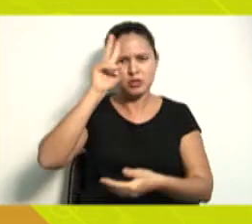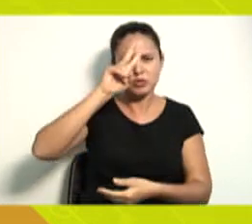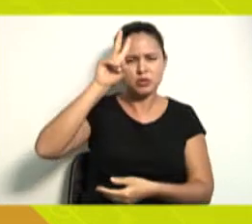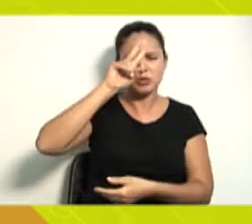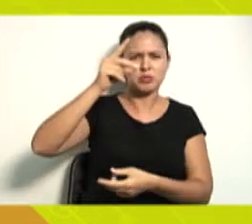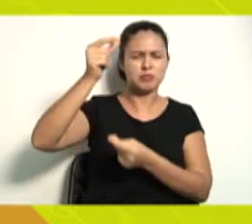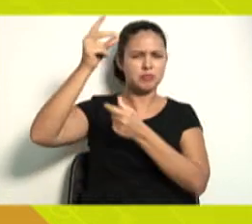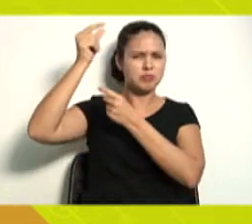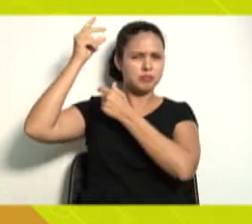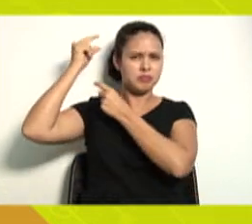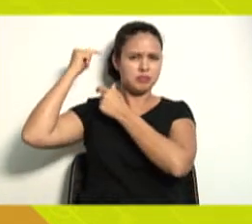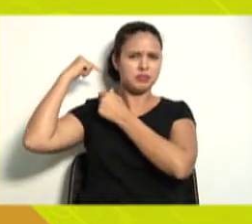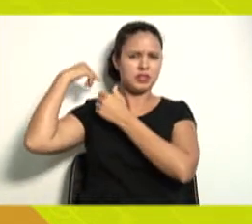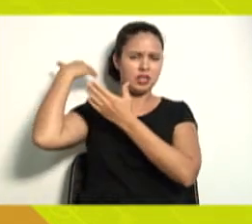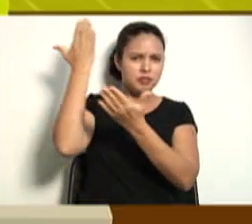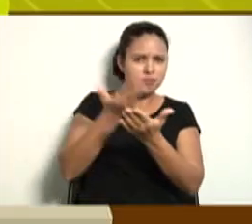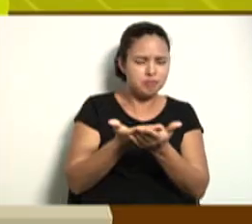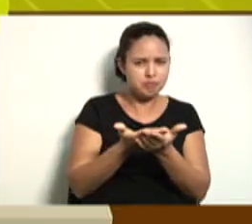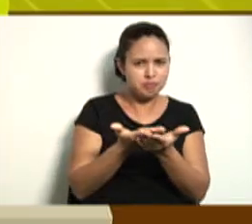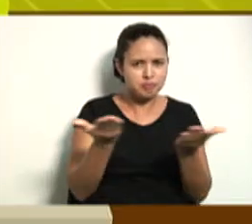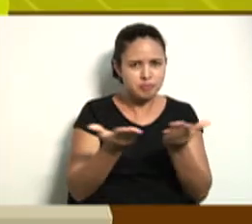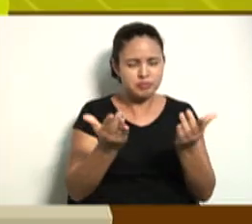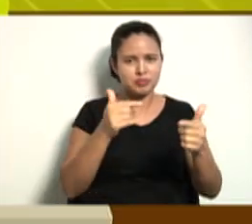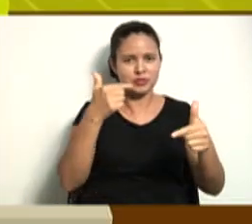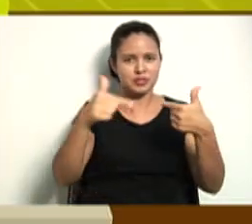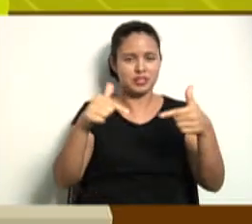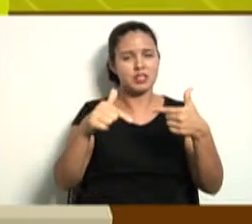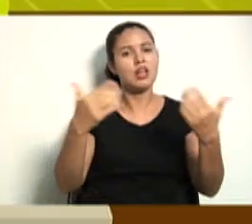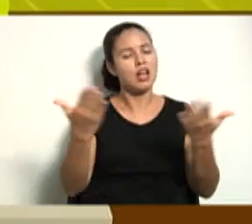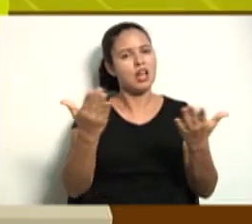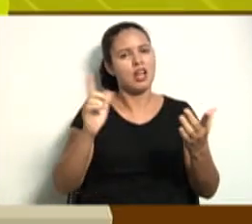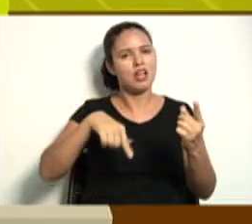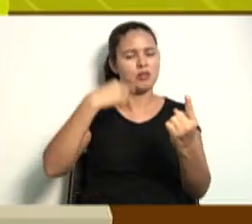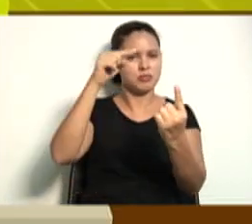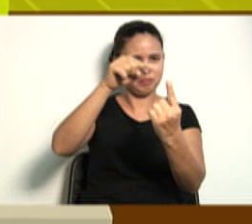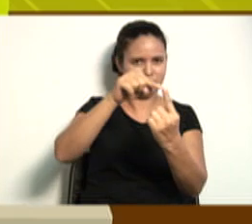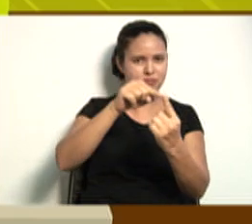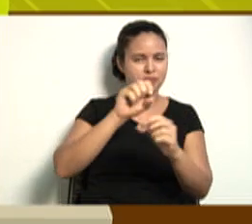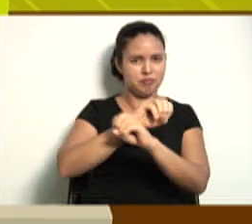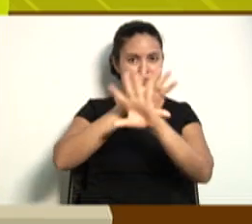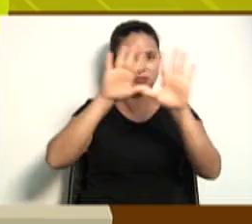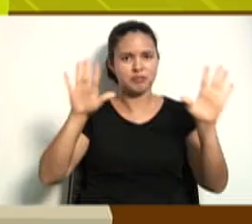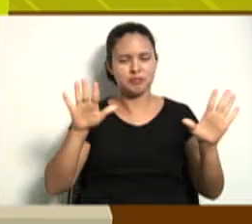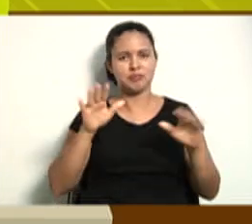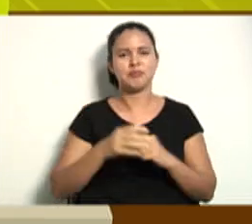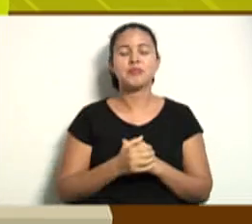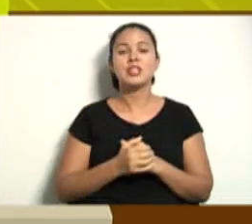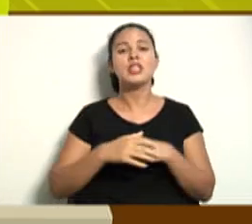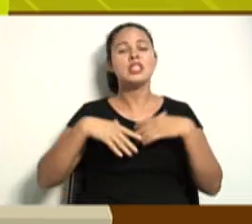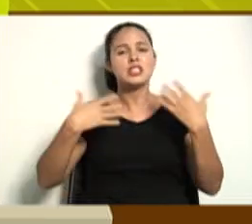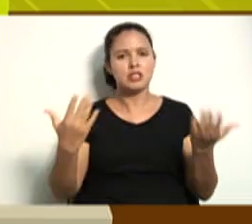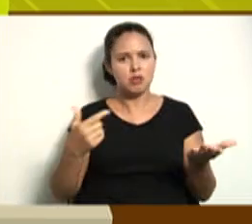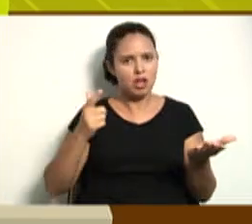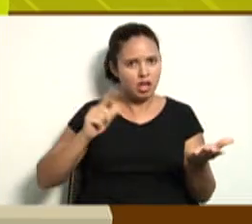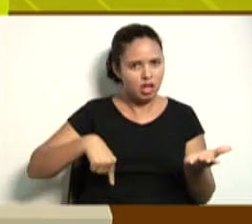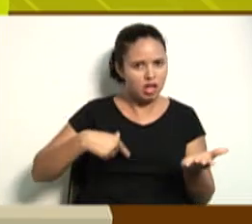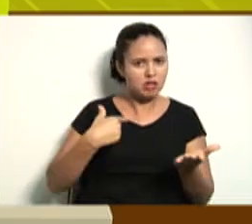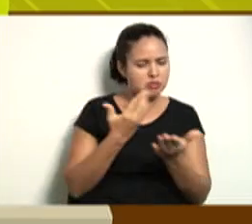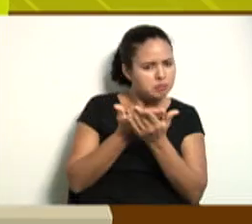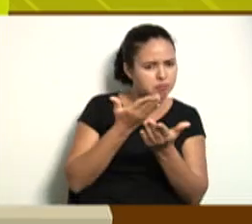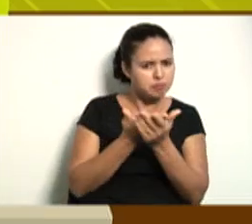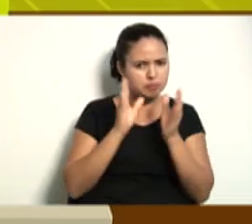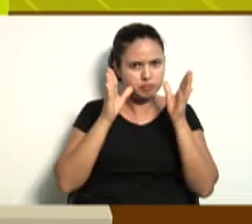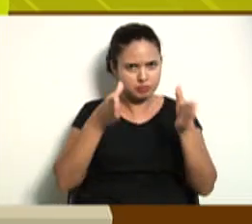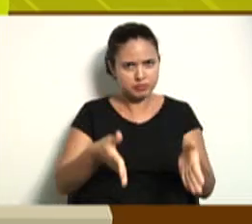historicamente acerca do trabalho. Esses são nossos objetivos gerais. Rai, então é a partir disso que vamos nos